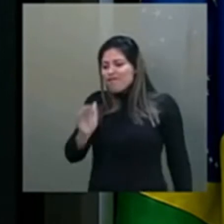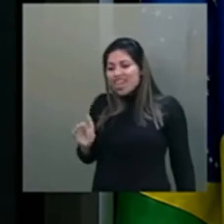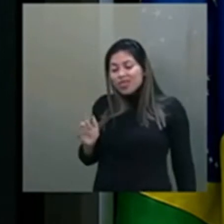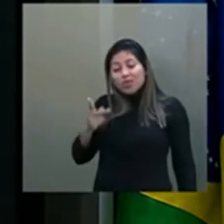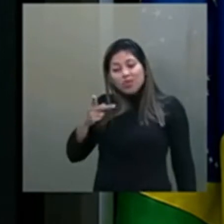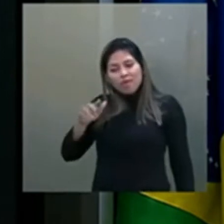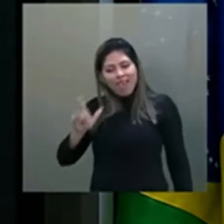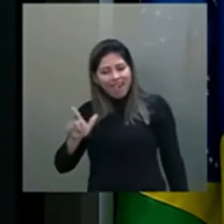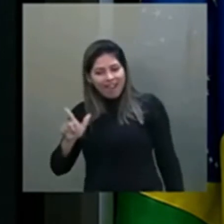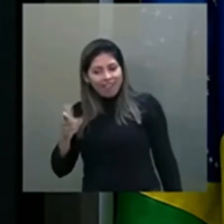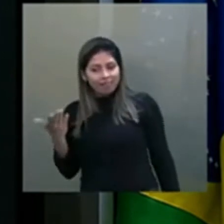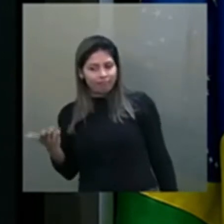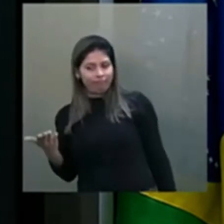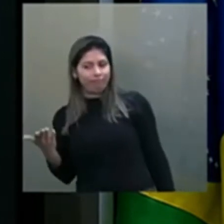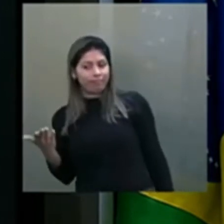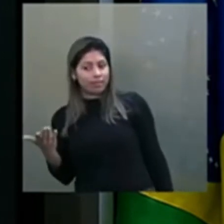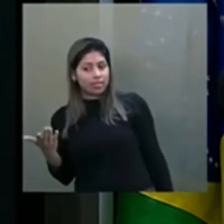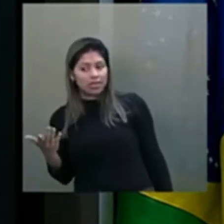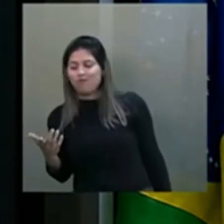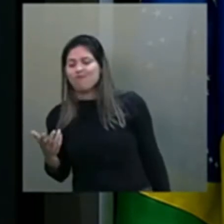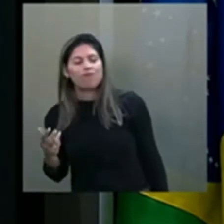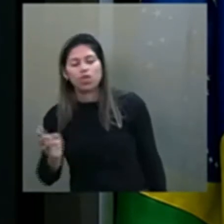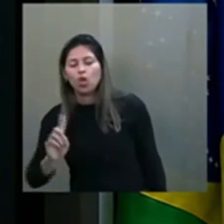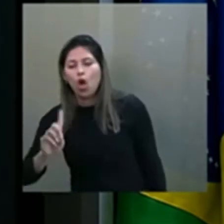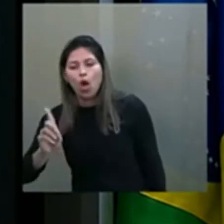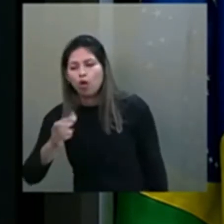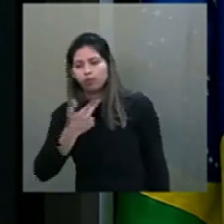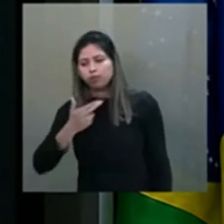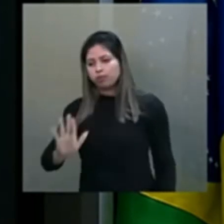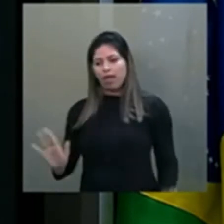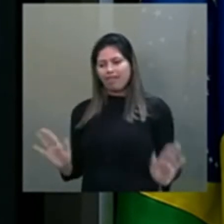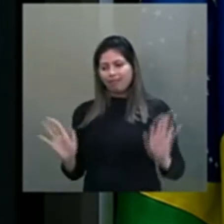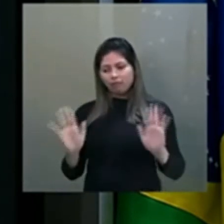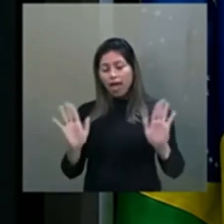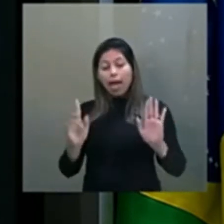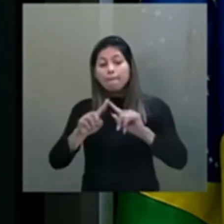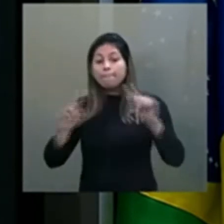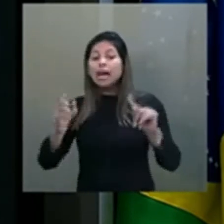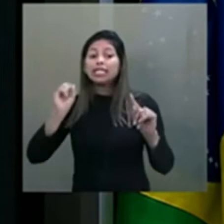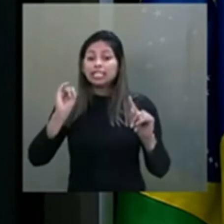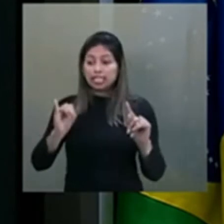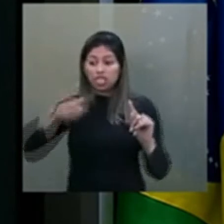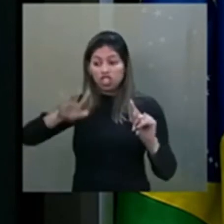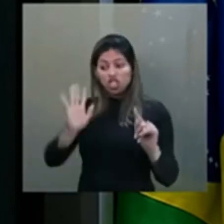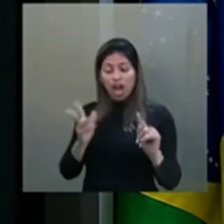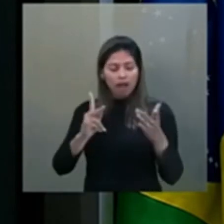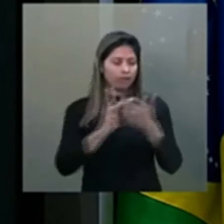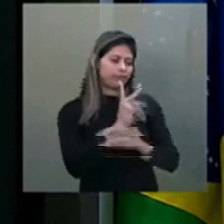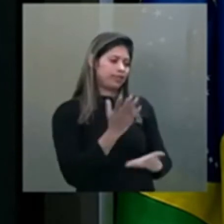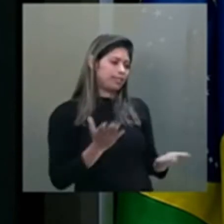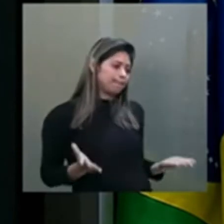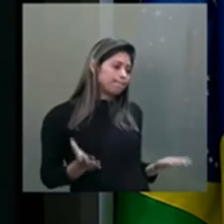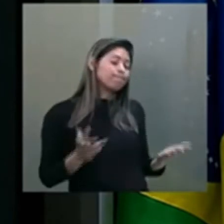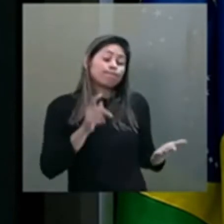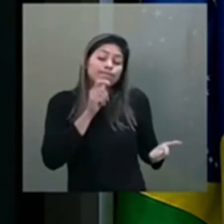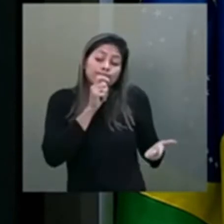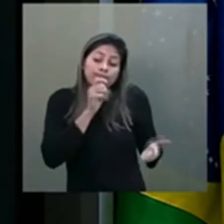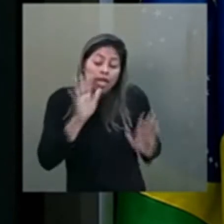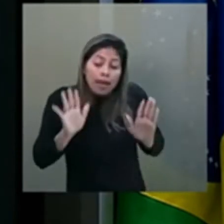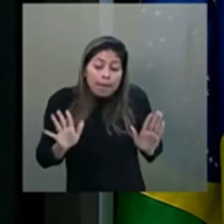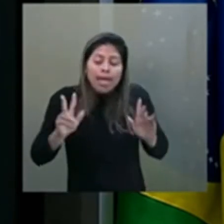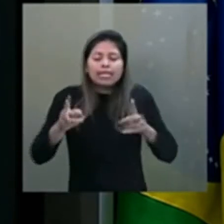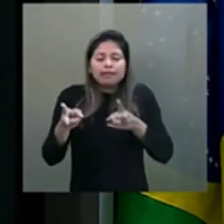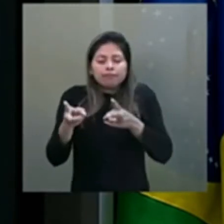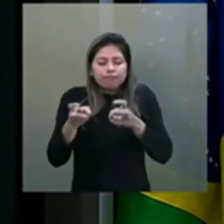para encontrar os recursos orçamentários que garantam o pagamento do piso abre aspas essa nova